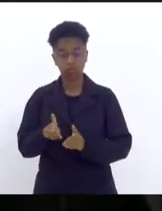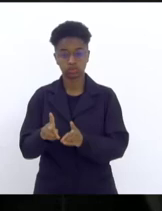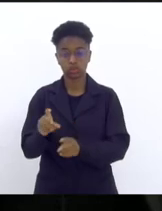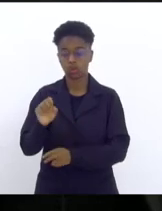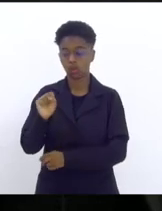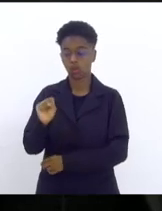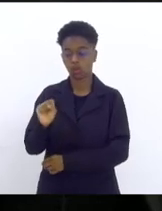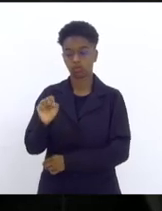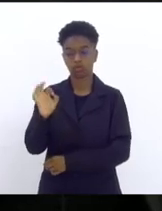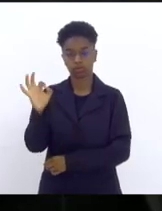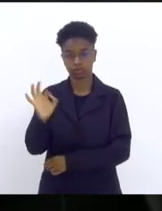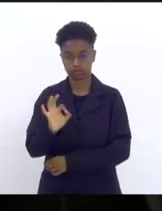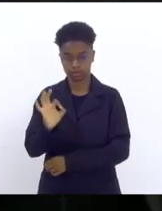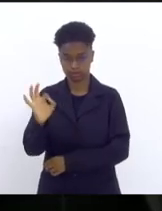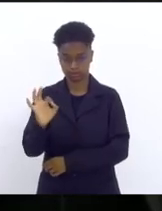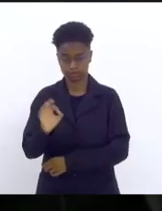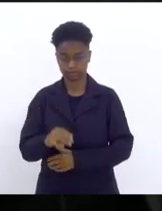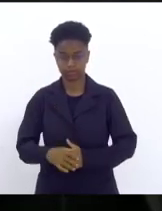percentuais